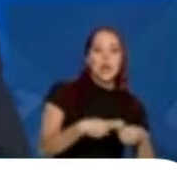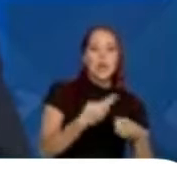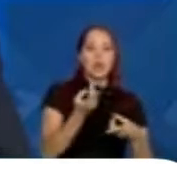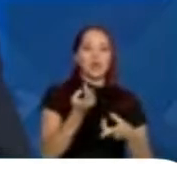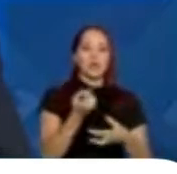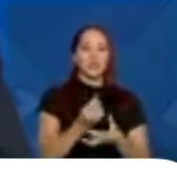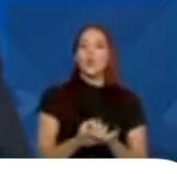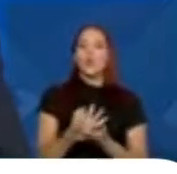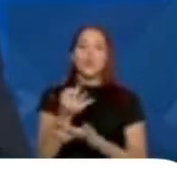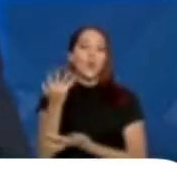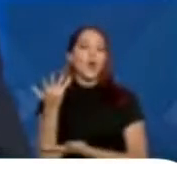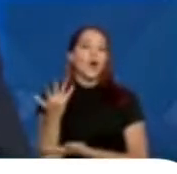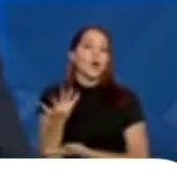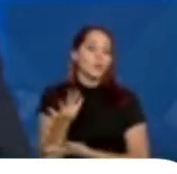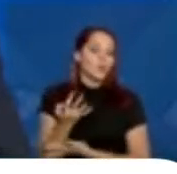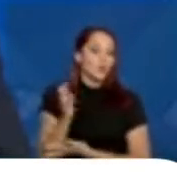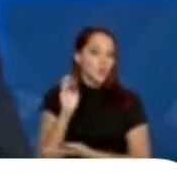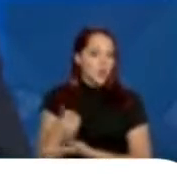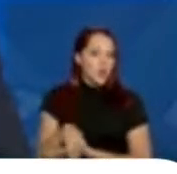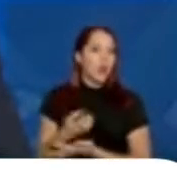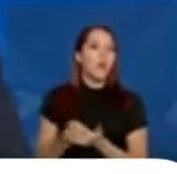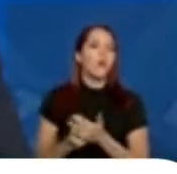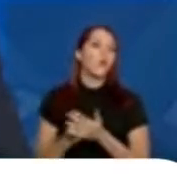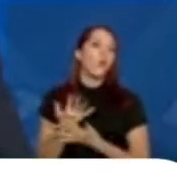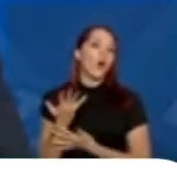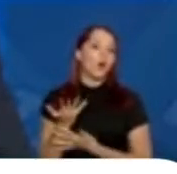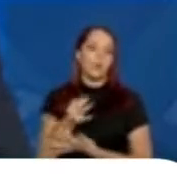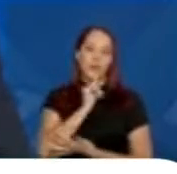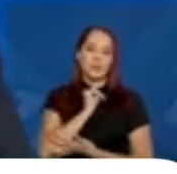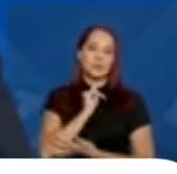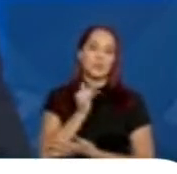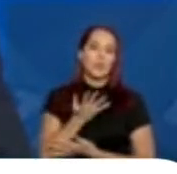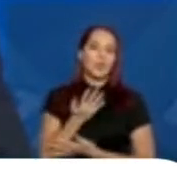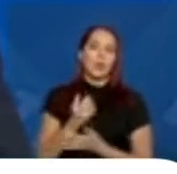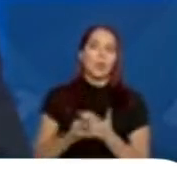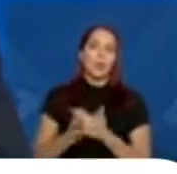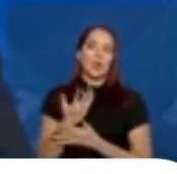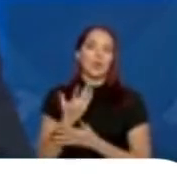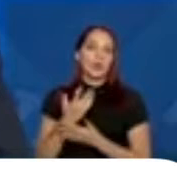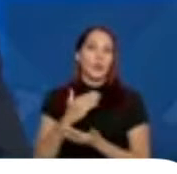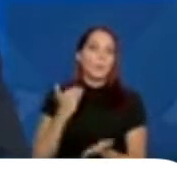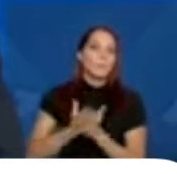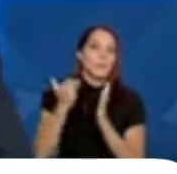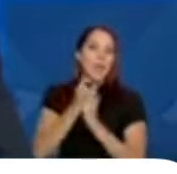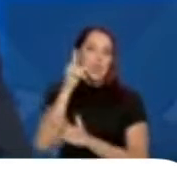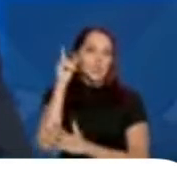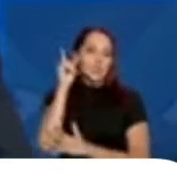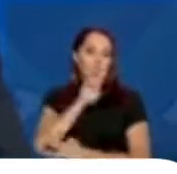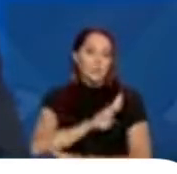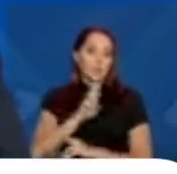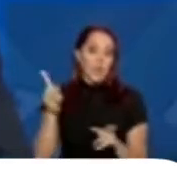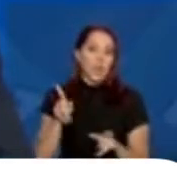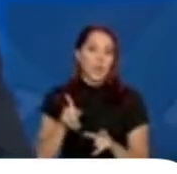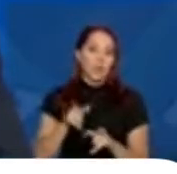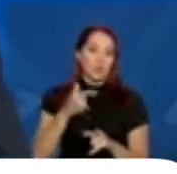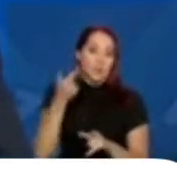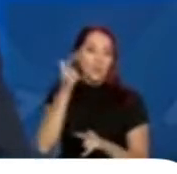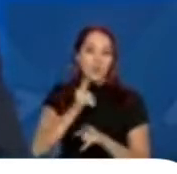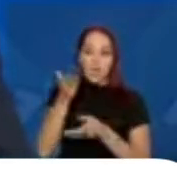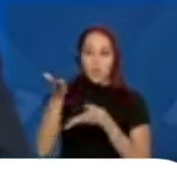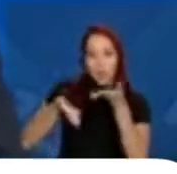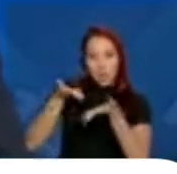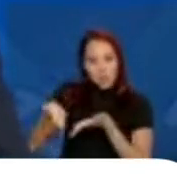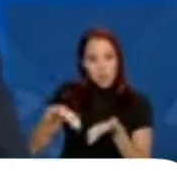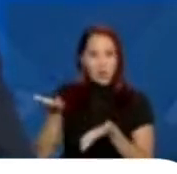foi de rotina, quanto foi extra rotina para atender o Covid,